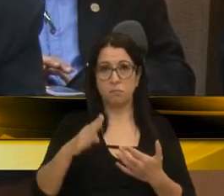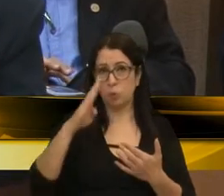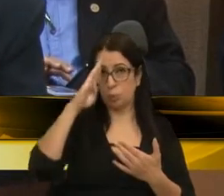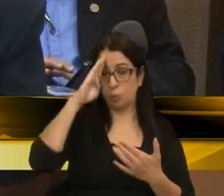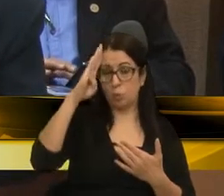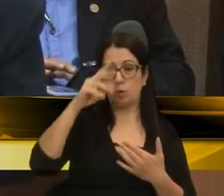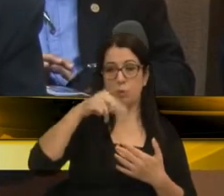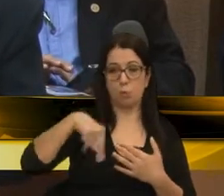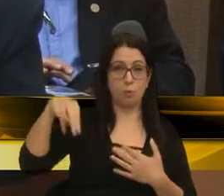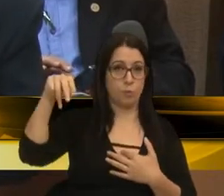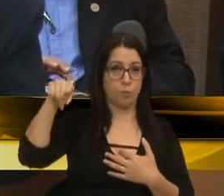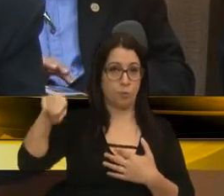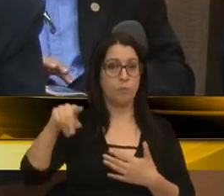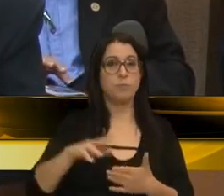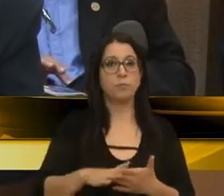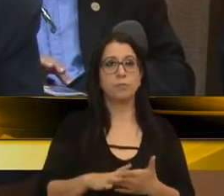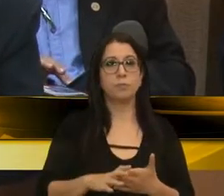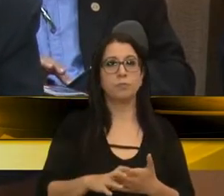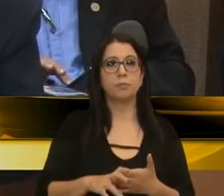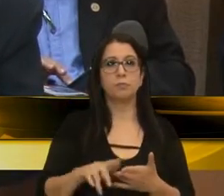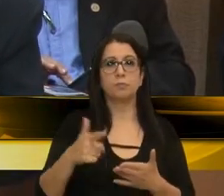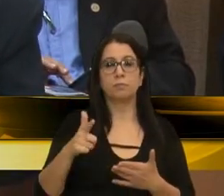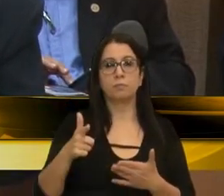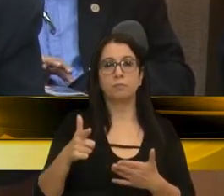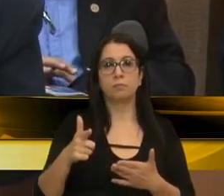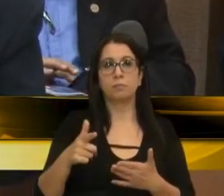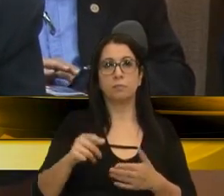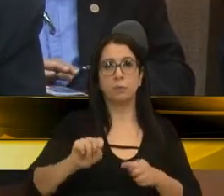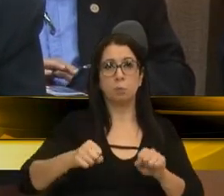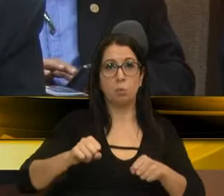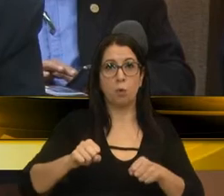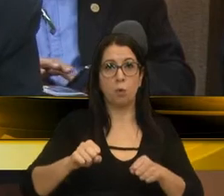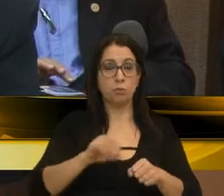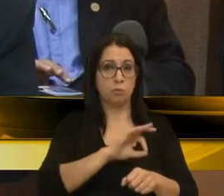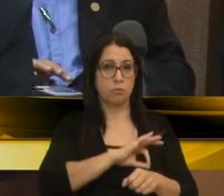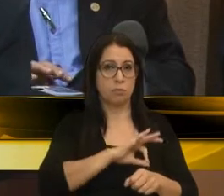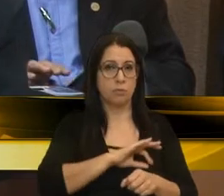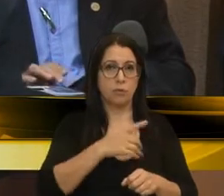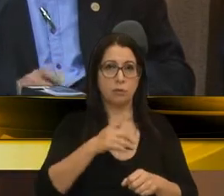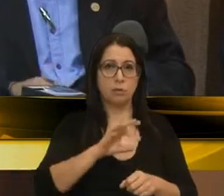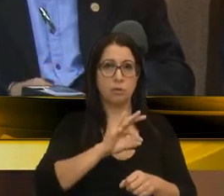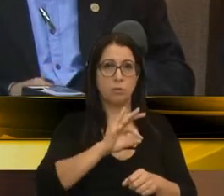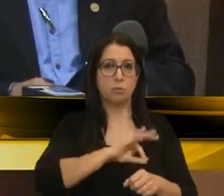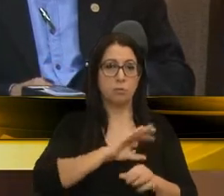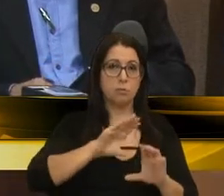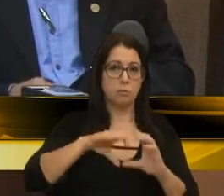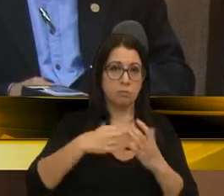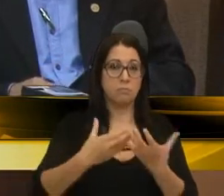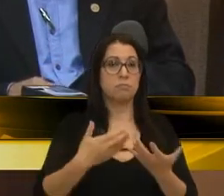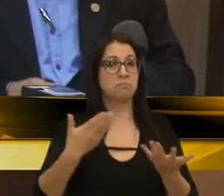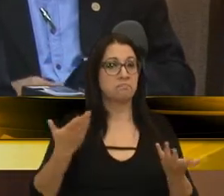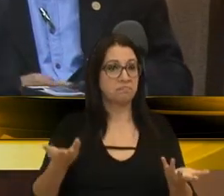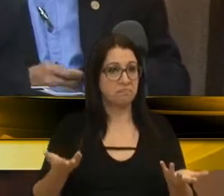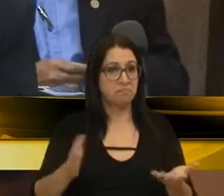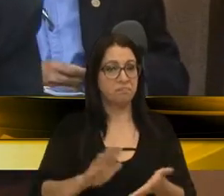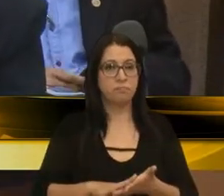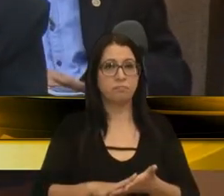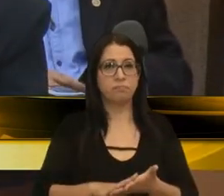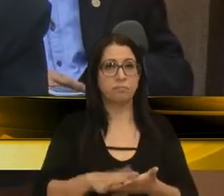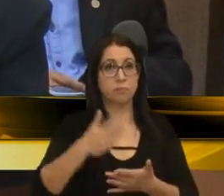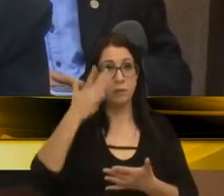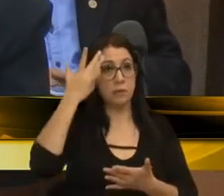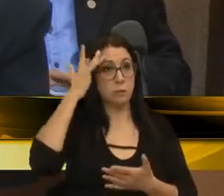Norte, não temos módulo da brigada, não tem polícia comunitária. Olha, eu não